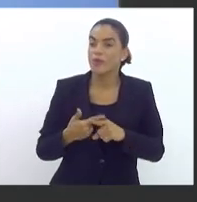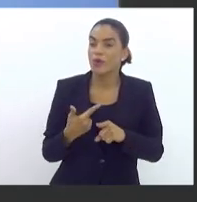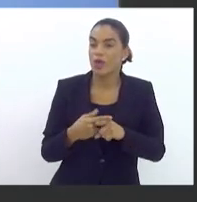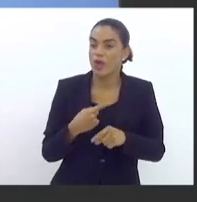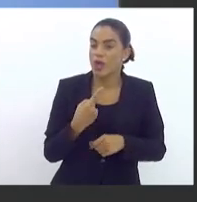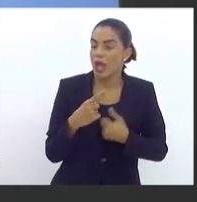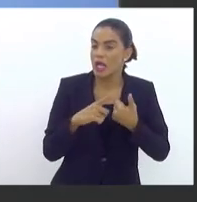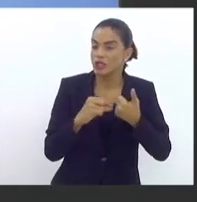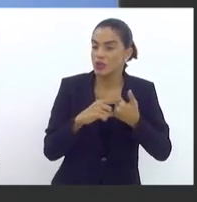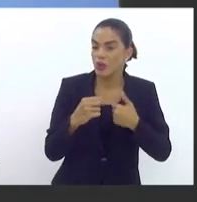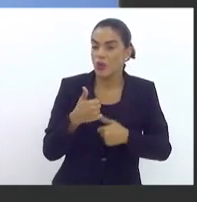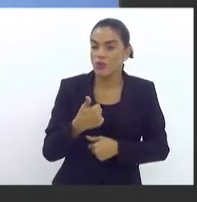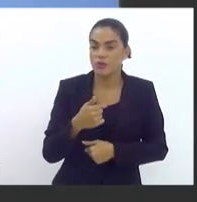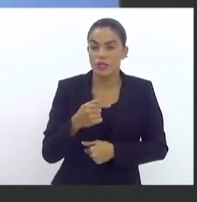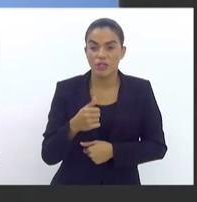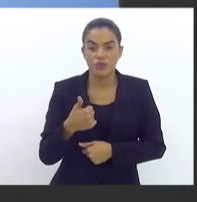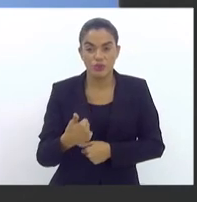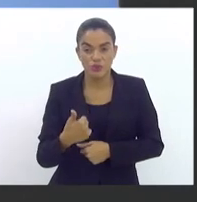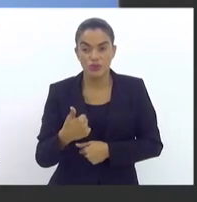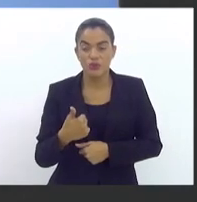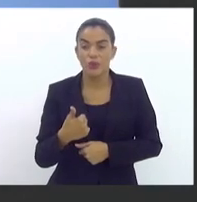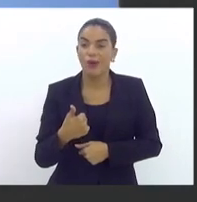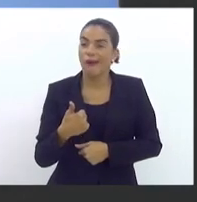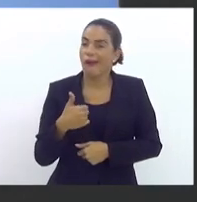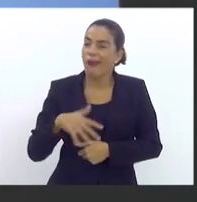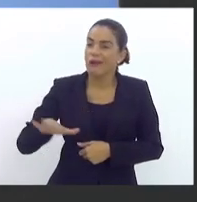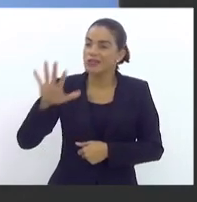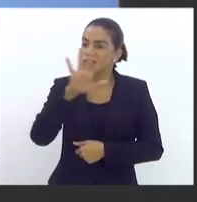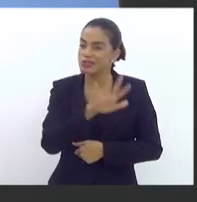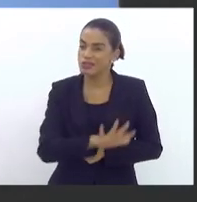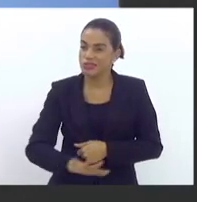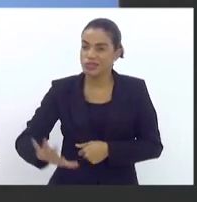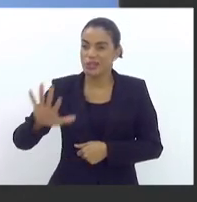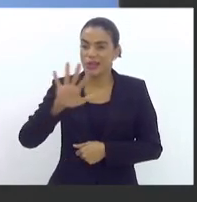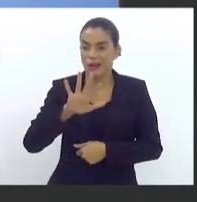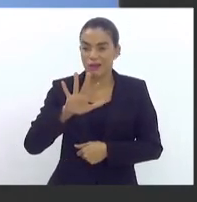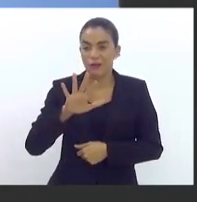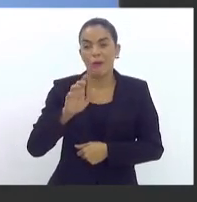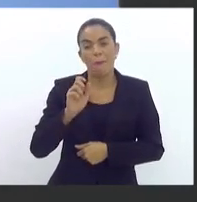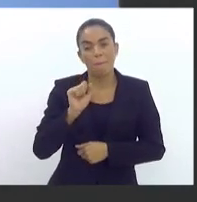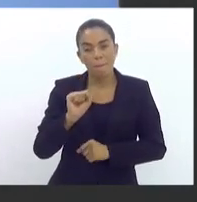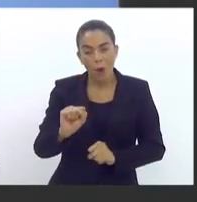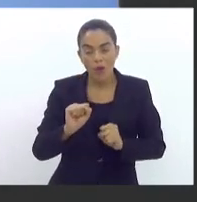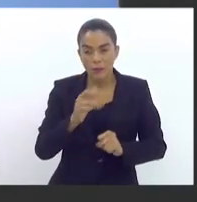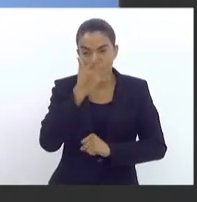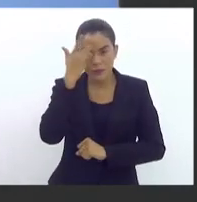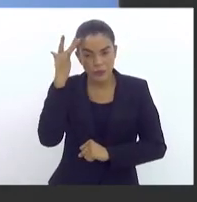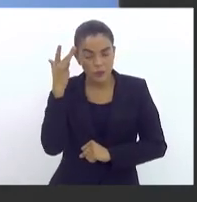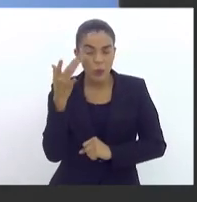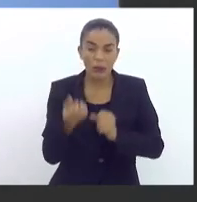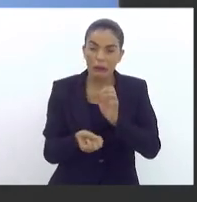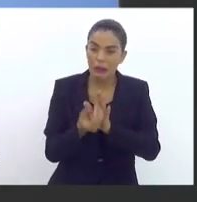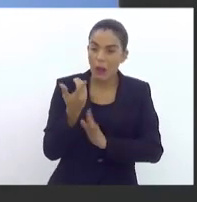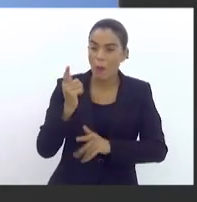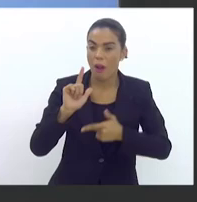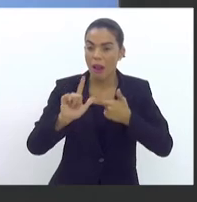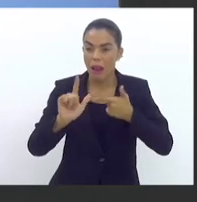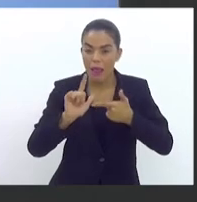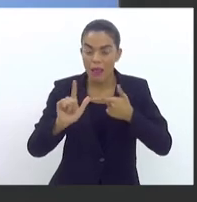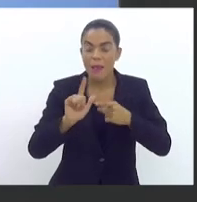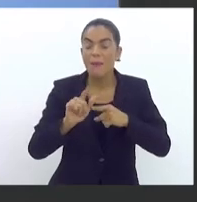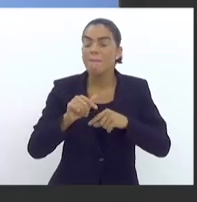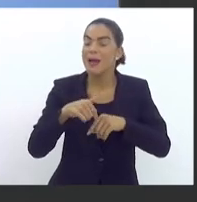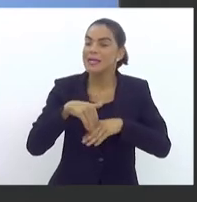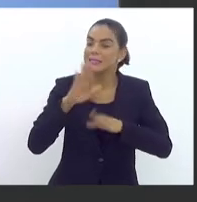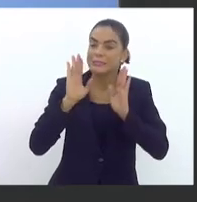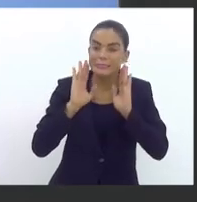171 parágrafo segundo a ele é muito genérico né Acho que valeria O legislador pensar num tipo penal mais específico